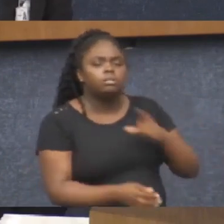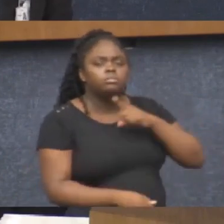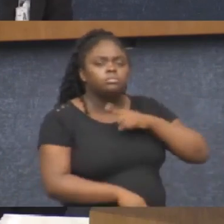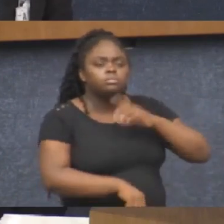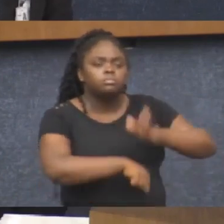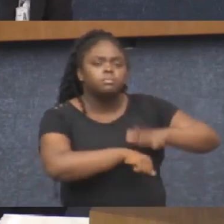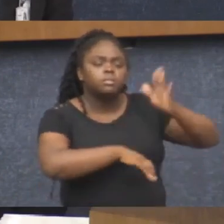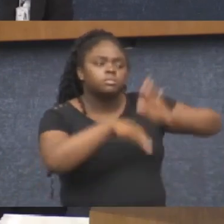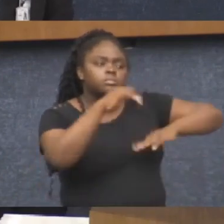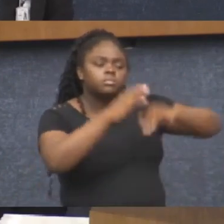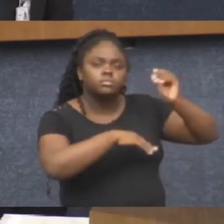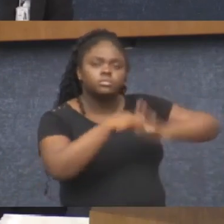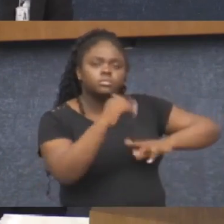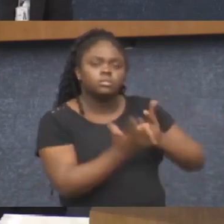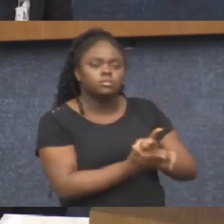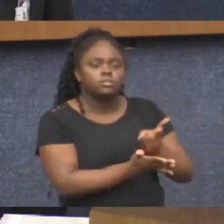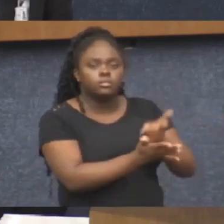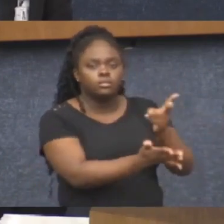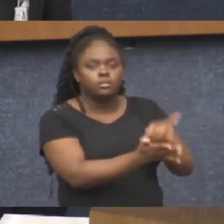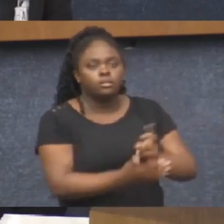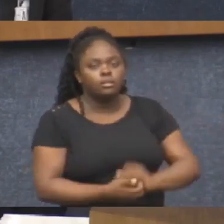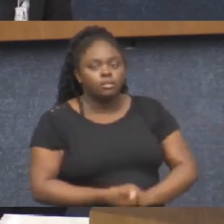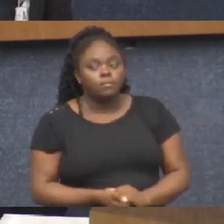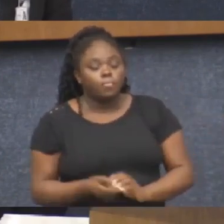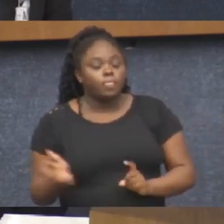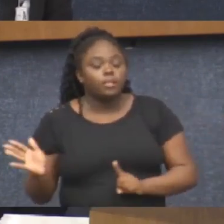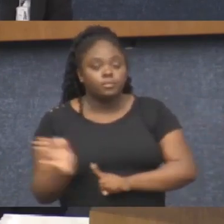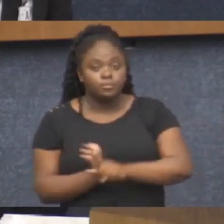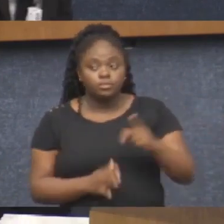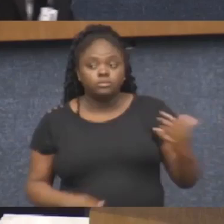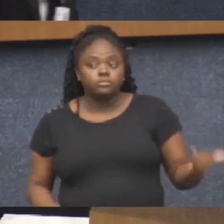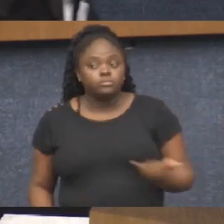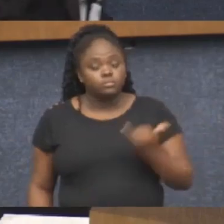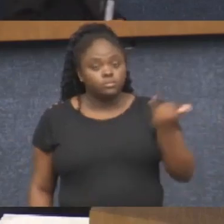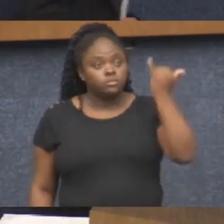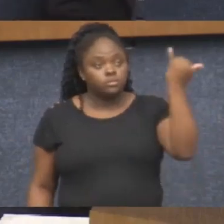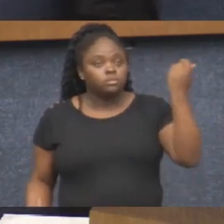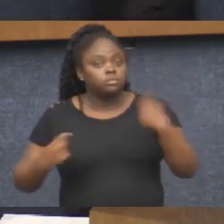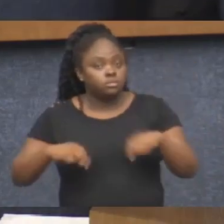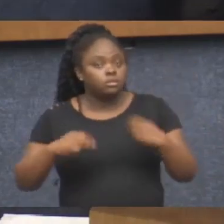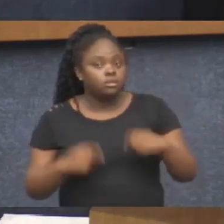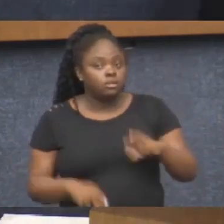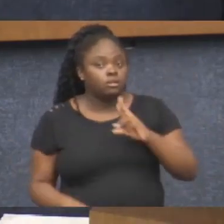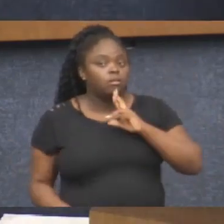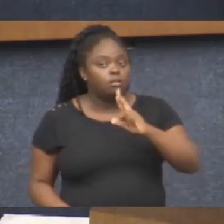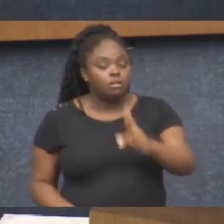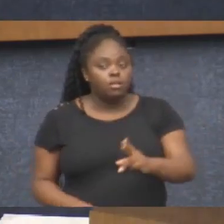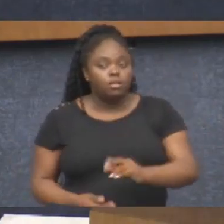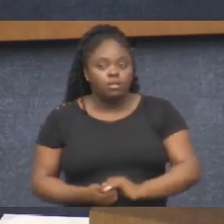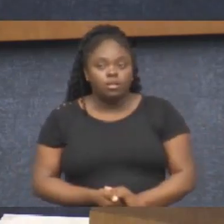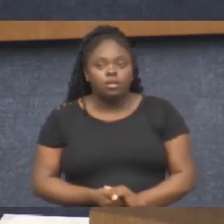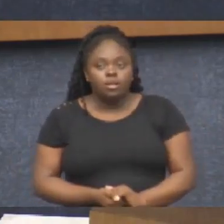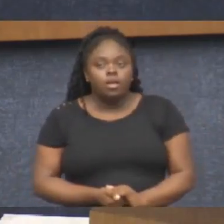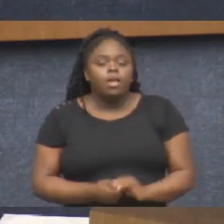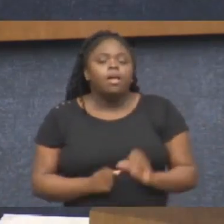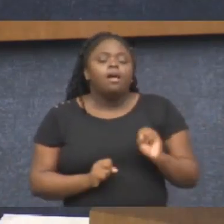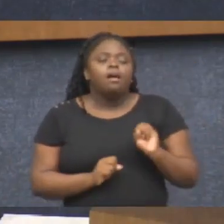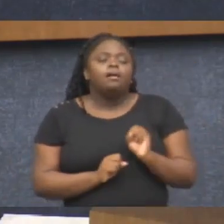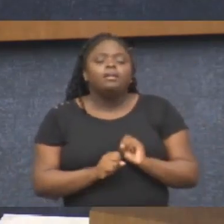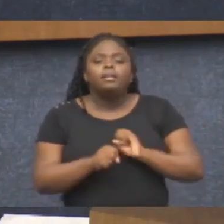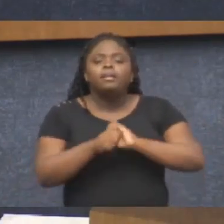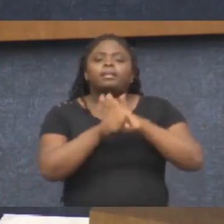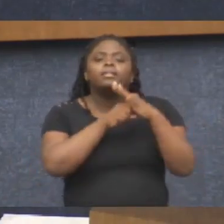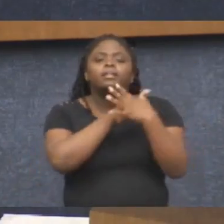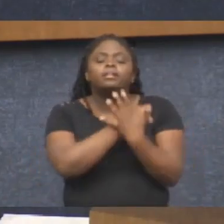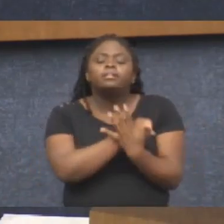mais desses profissionais, então, na rede? Essa é uma pergunta muito relevante que a gente precisa responder. E a pandemia da Covid,